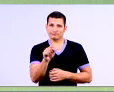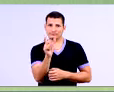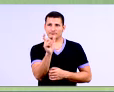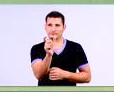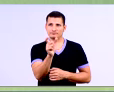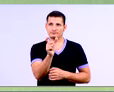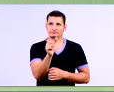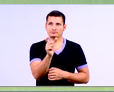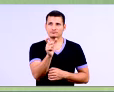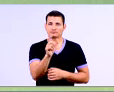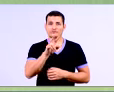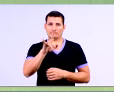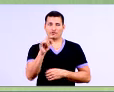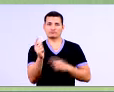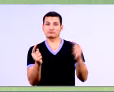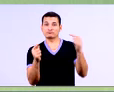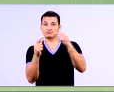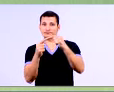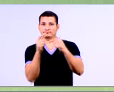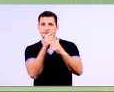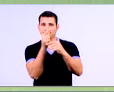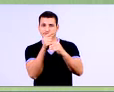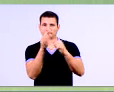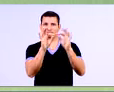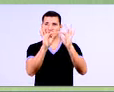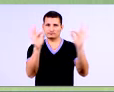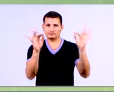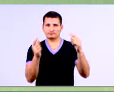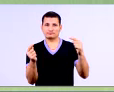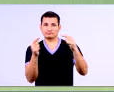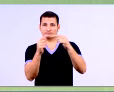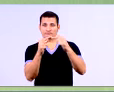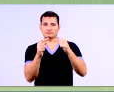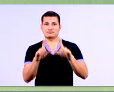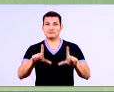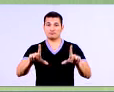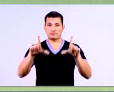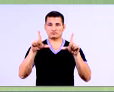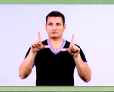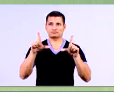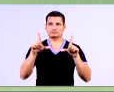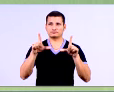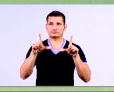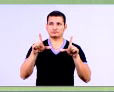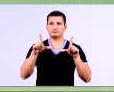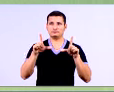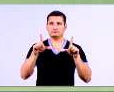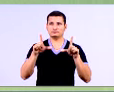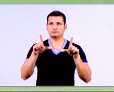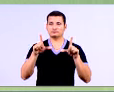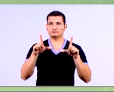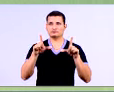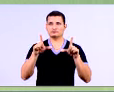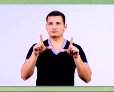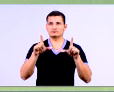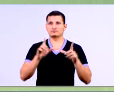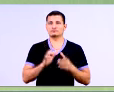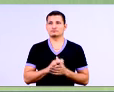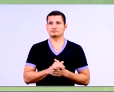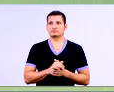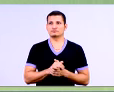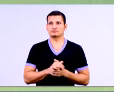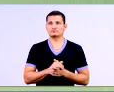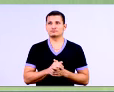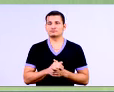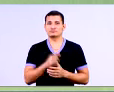vou vincular aquele método mostrar mensagem ao botão. Aqui nós já